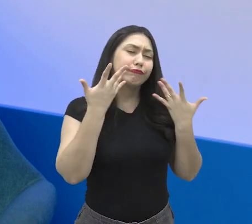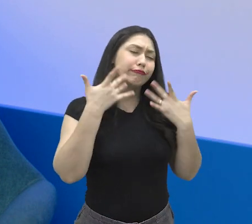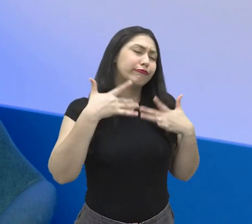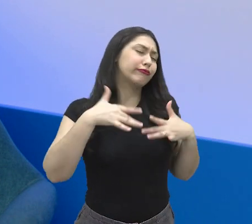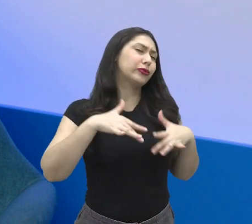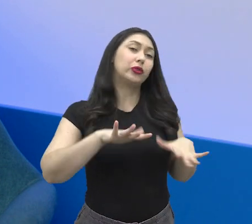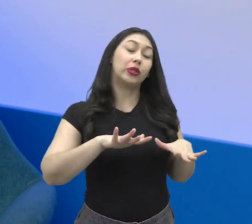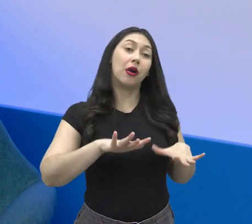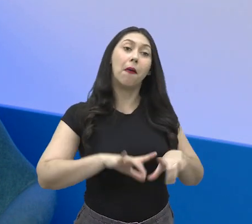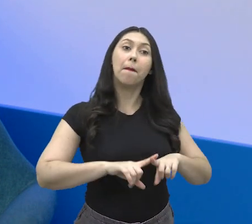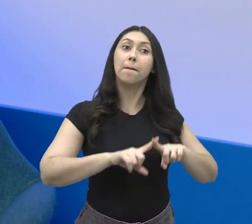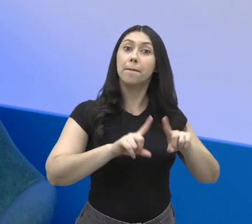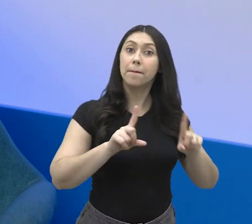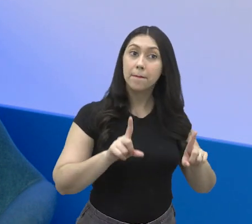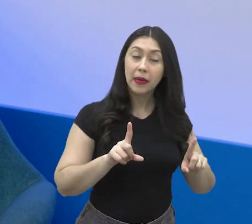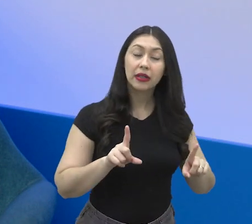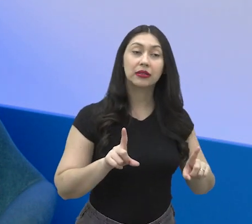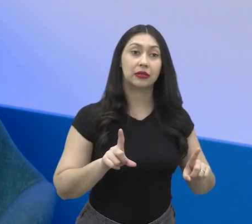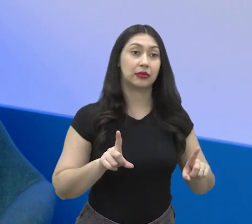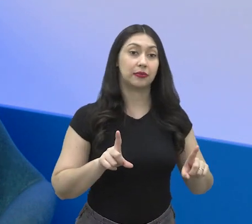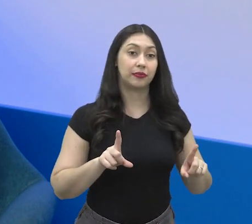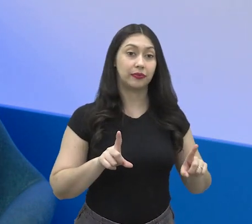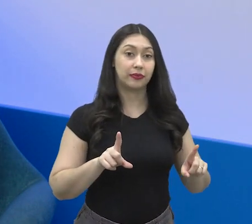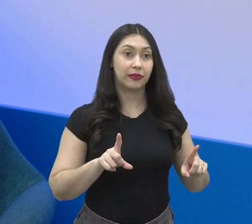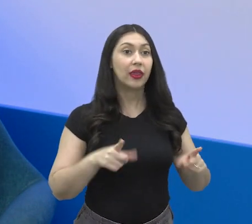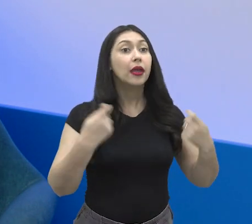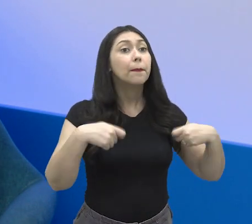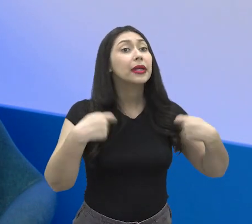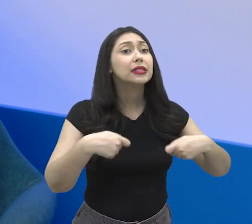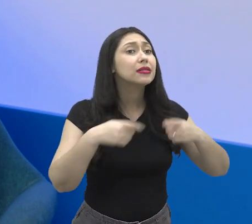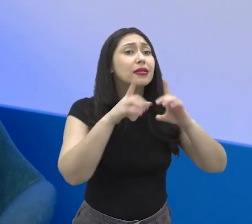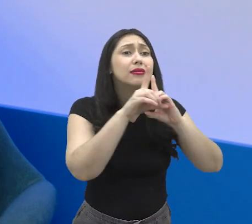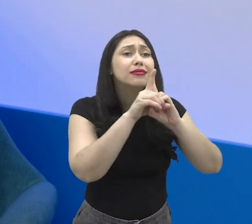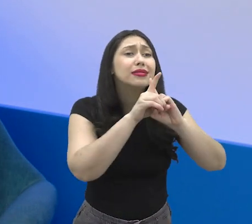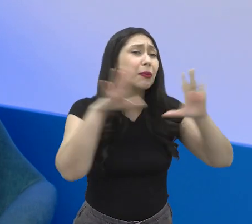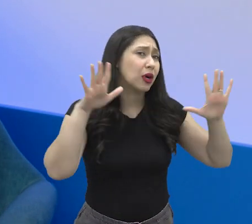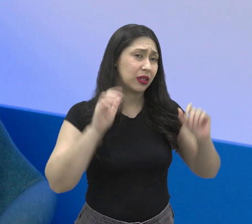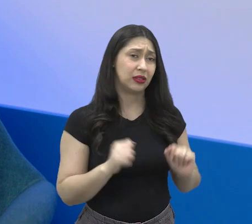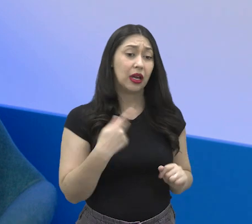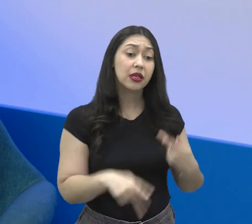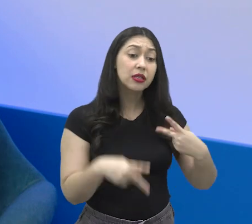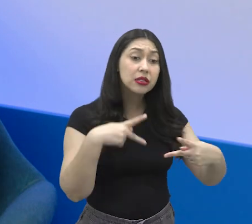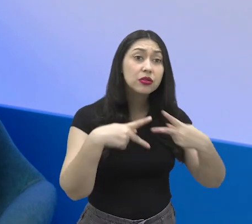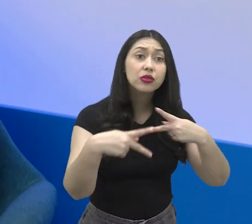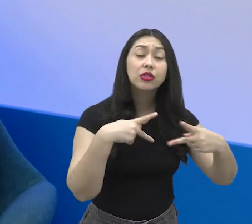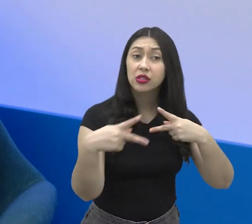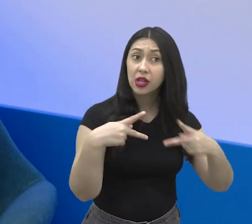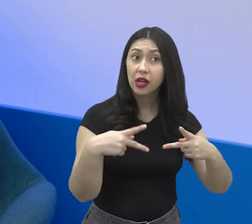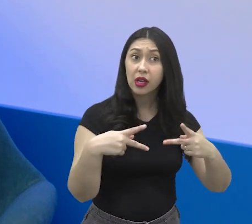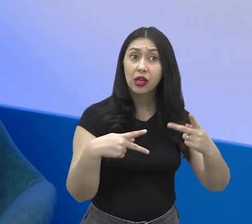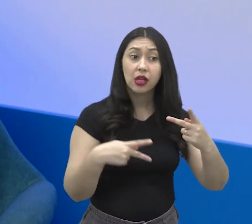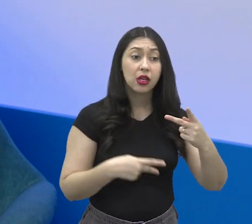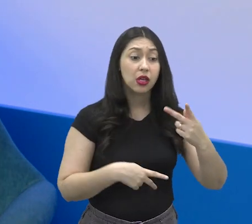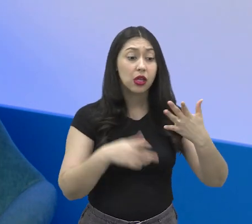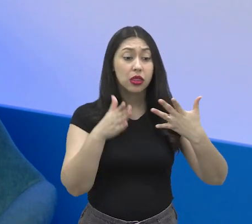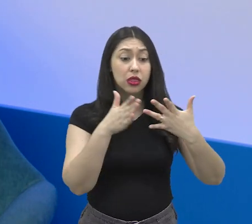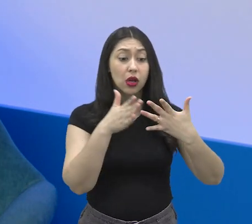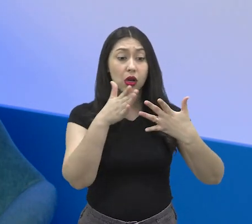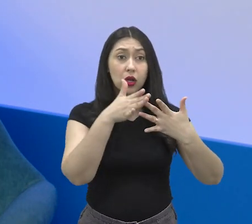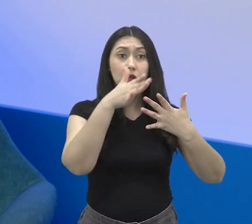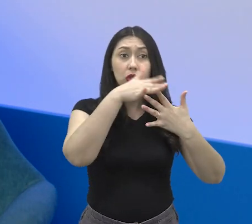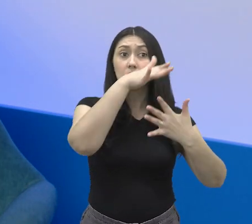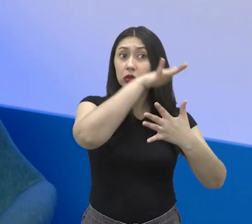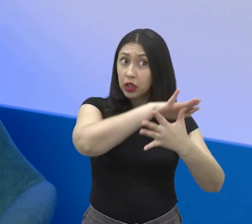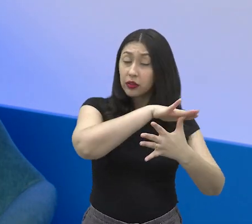aparecer naturalmente. Só que a gente tem bastante democrático, em São José tem isso. Tem em todos os níveis de